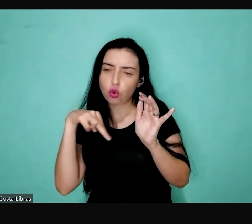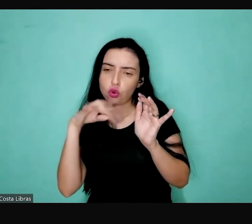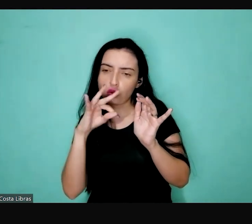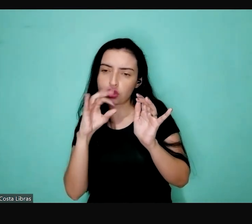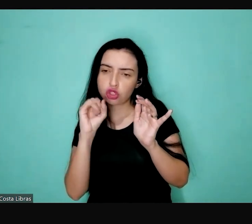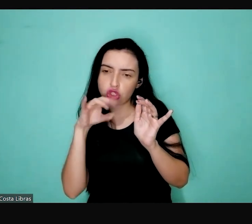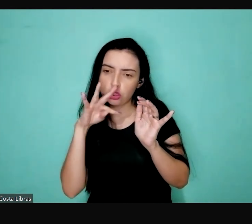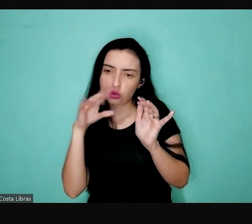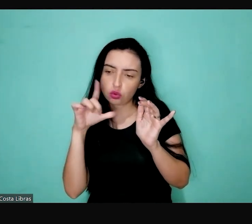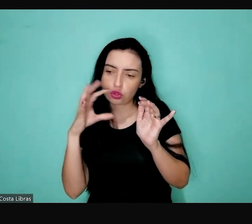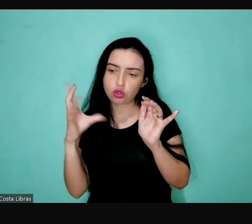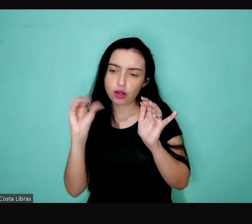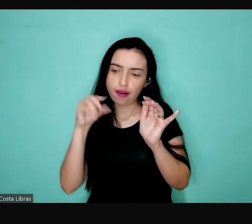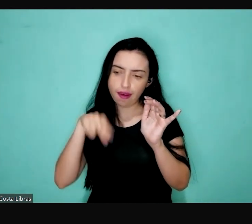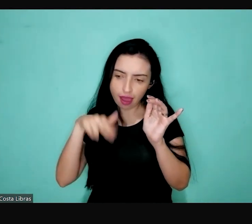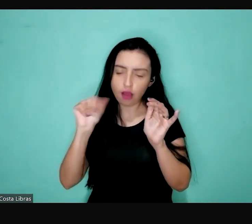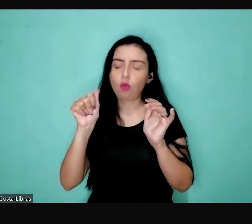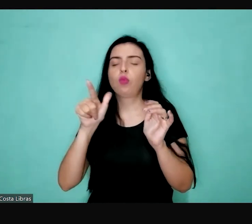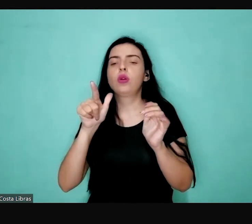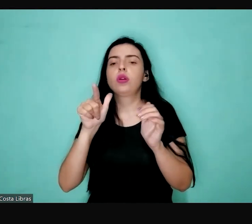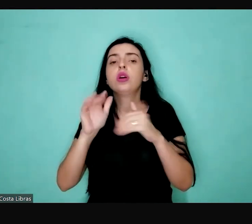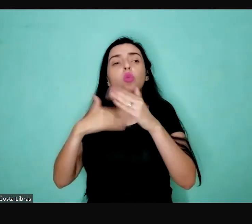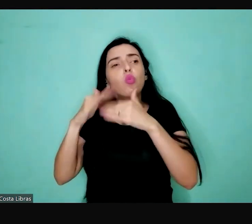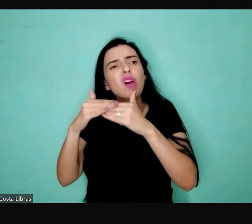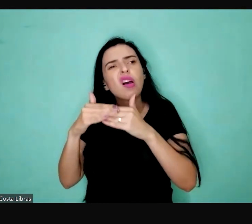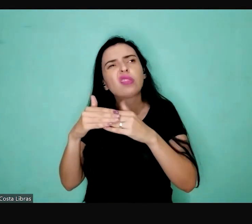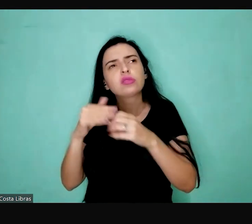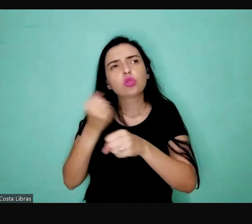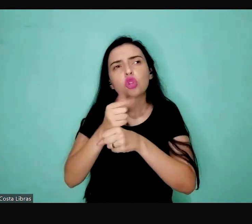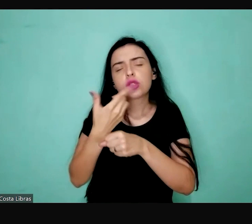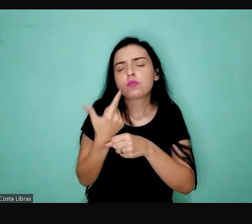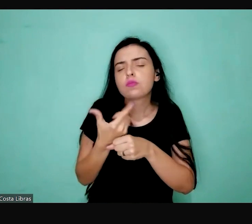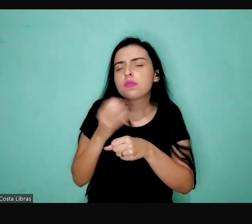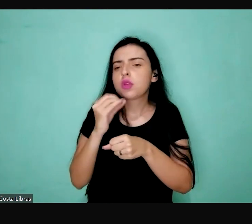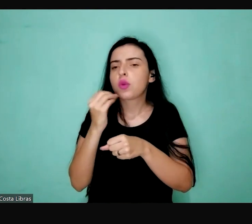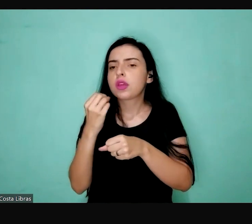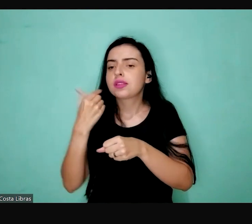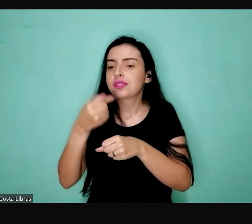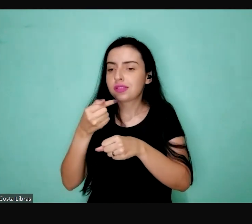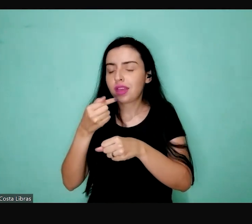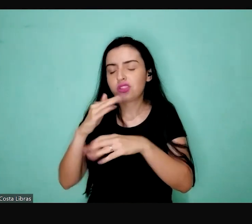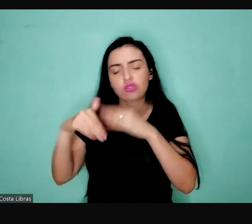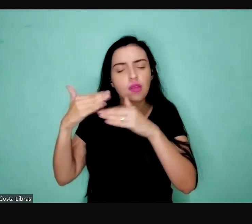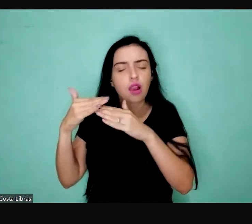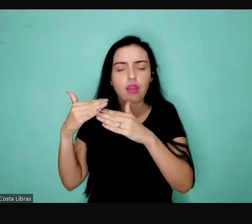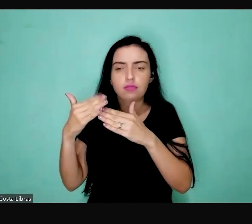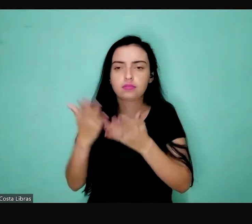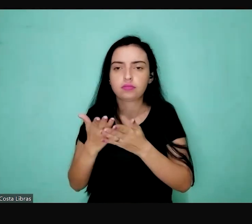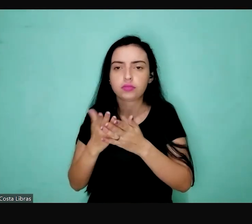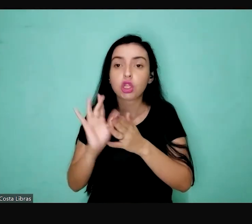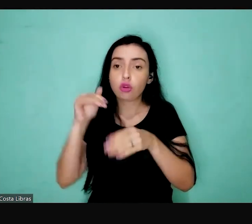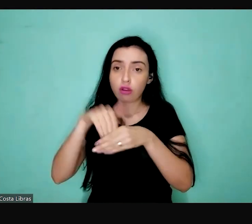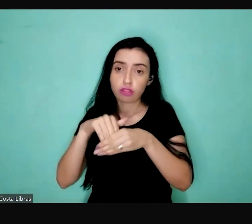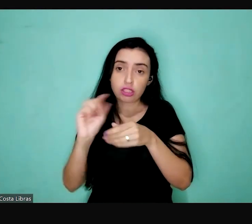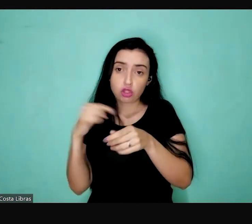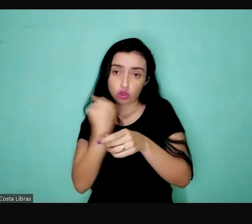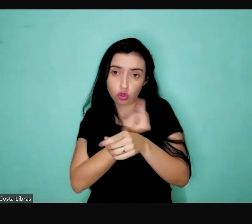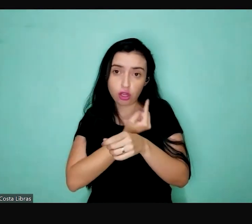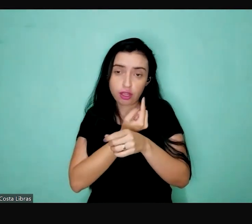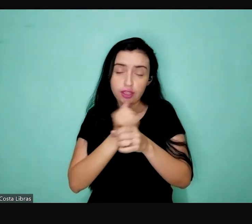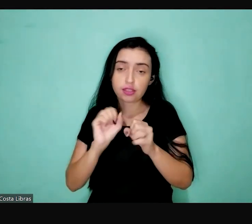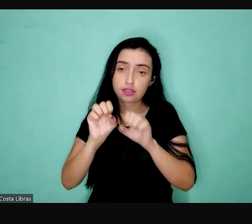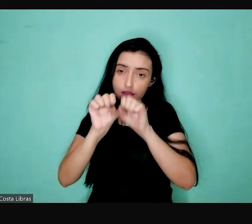dos anos de 2007 em diante. Essas decisões, não só mais do nosso Tribunal